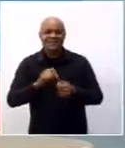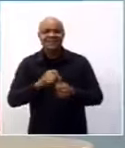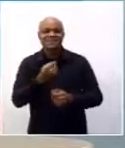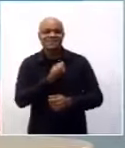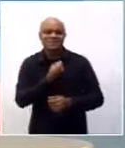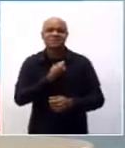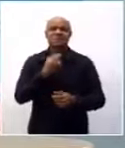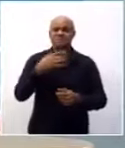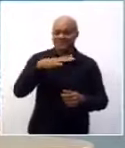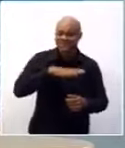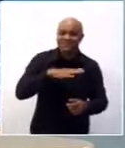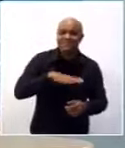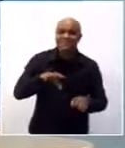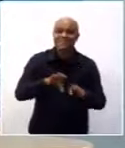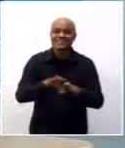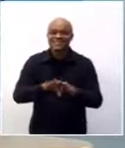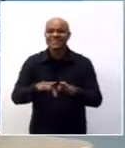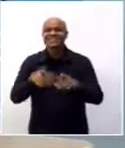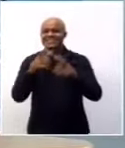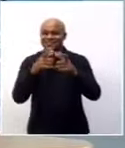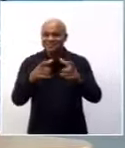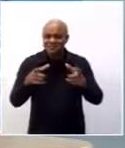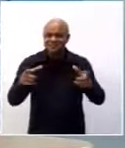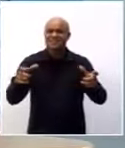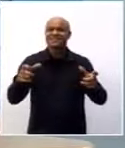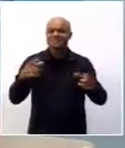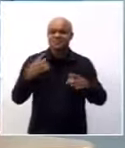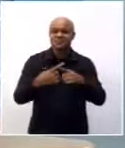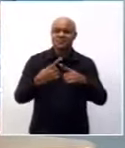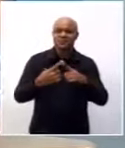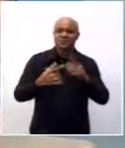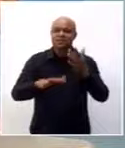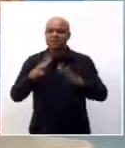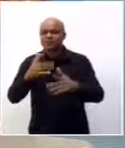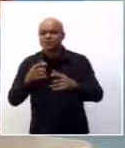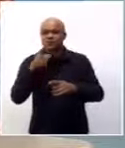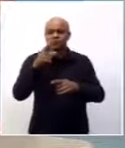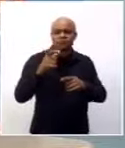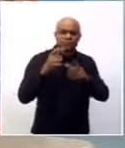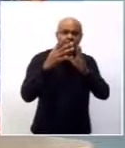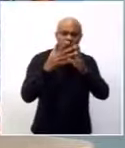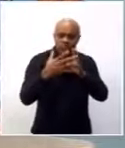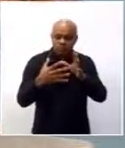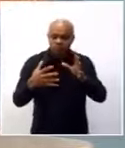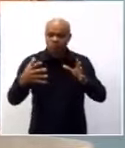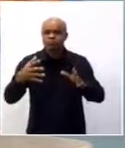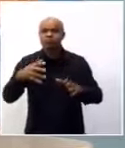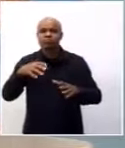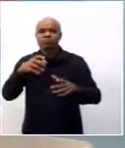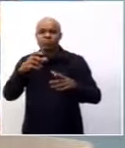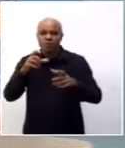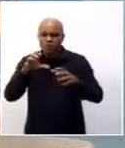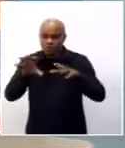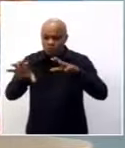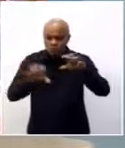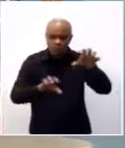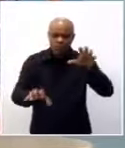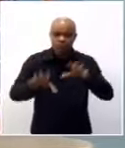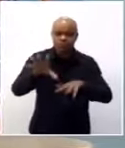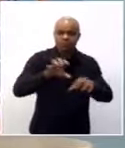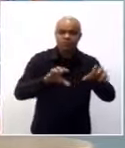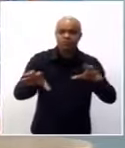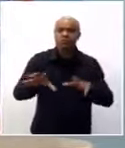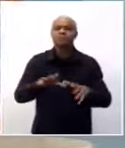de cidades, né, eles vão aumentando, porque conforme você vai expandindo, né, as regiões do seu território, você vai tendo a